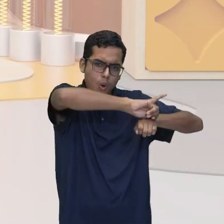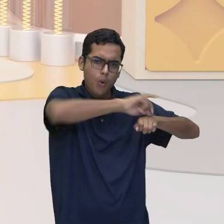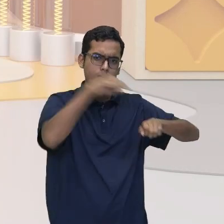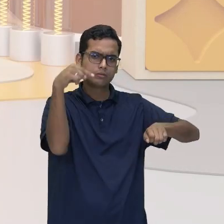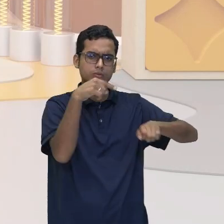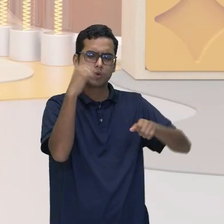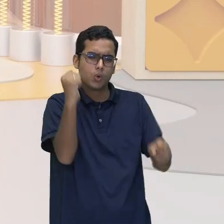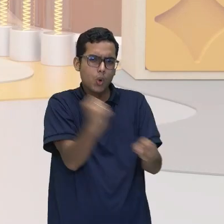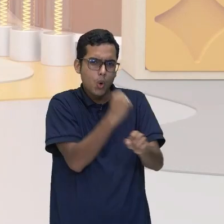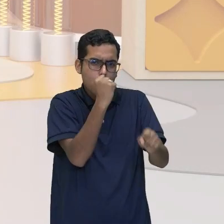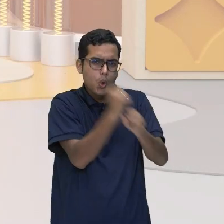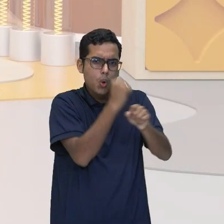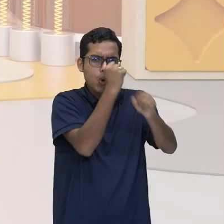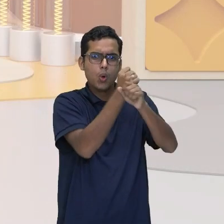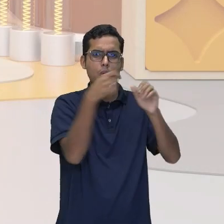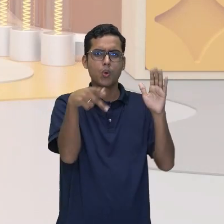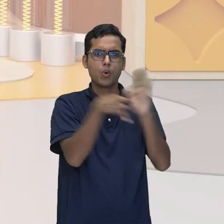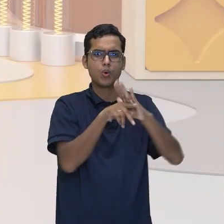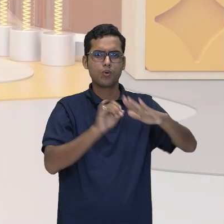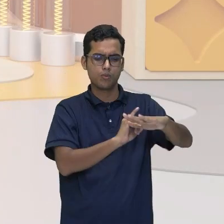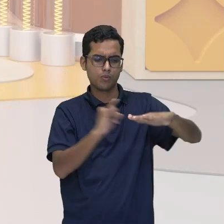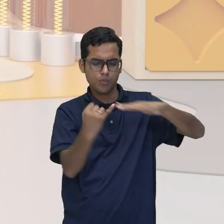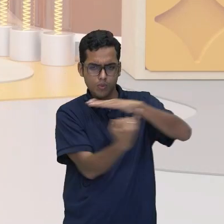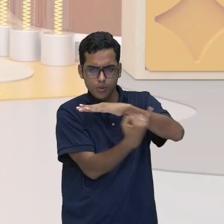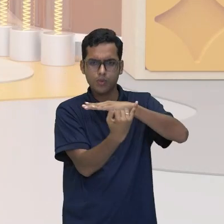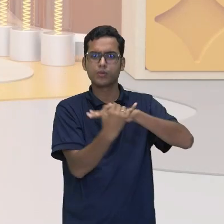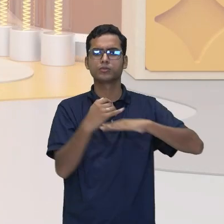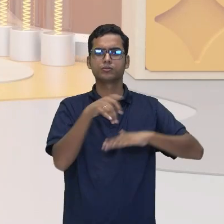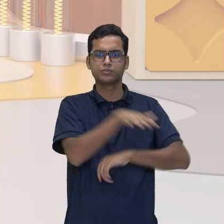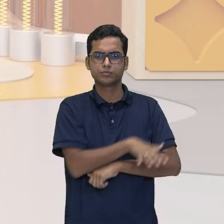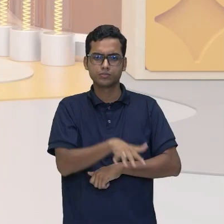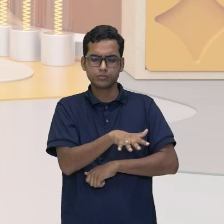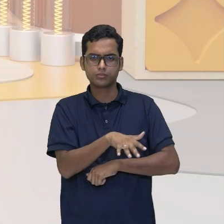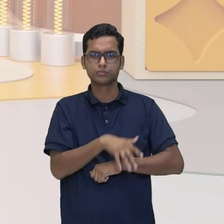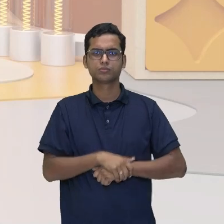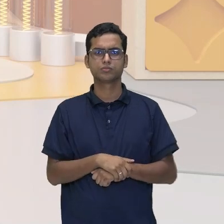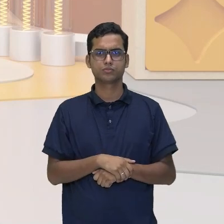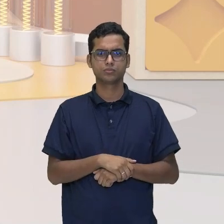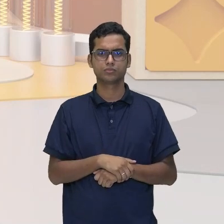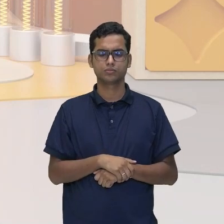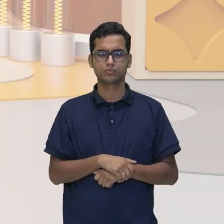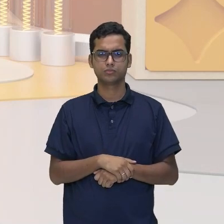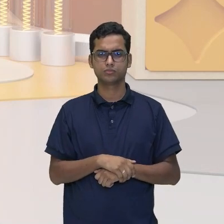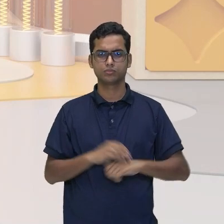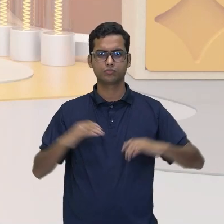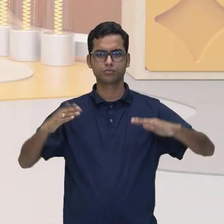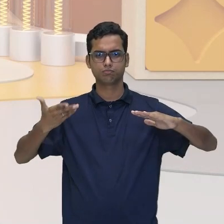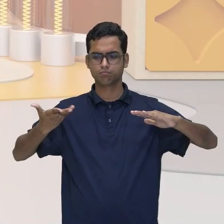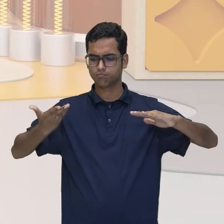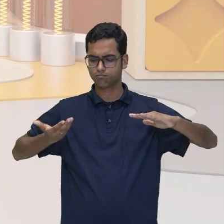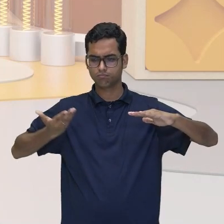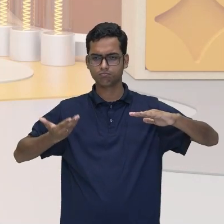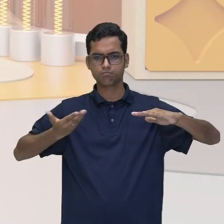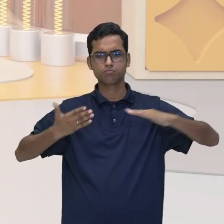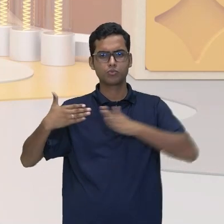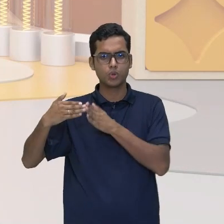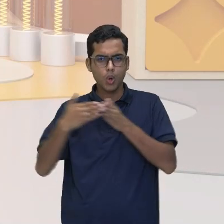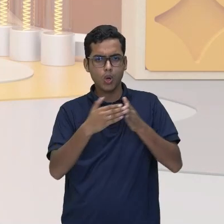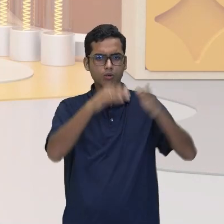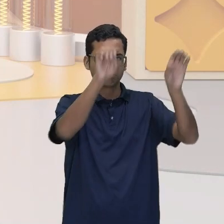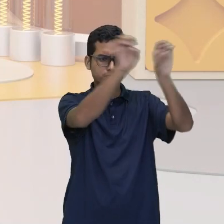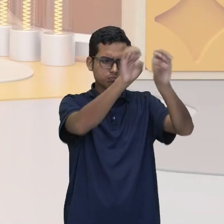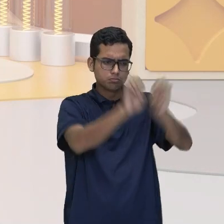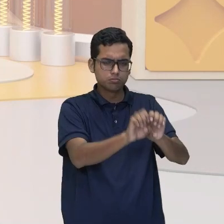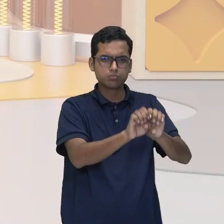foi construída em cima de uma ilha artificial e ela era um território outro, bem